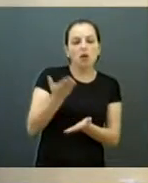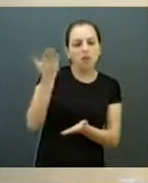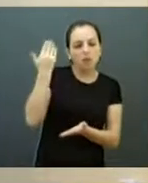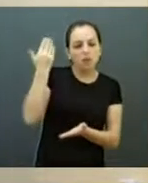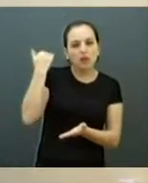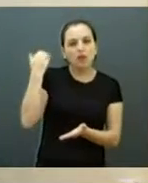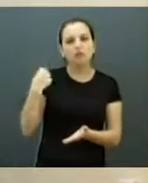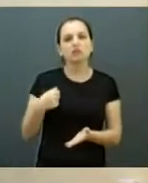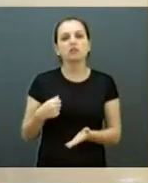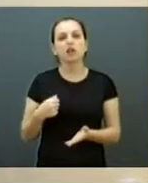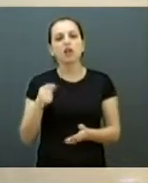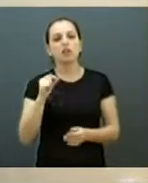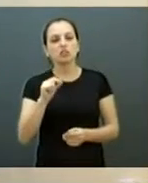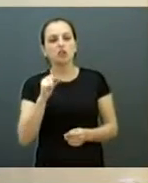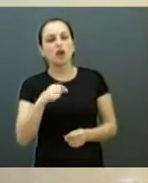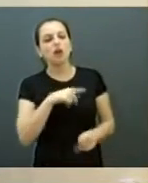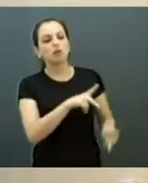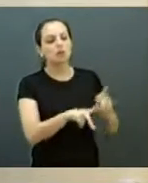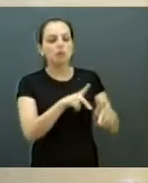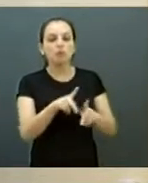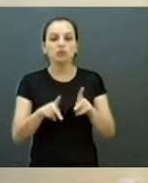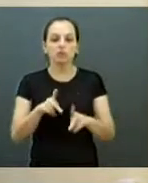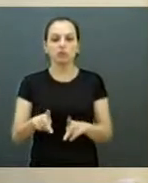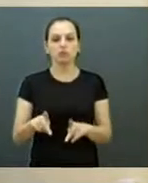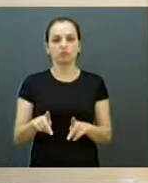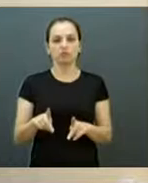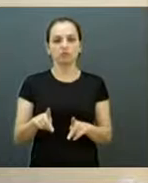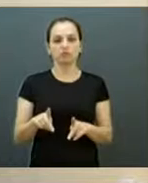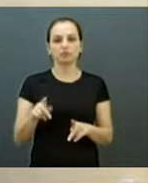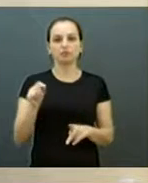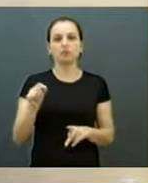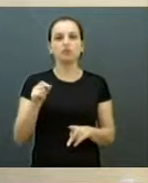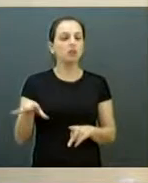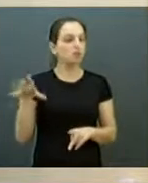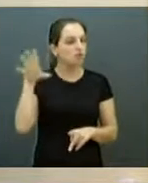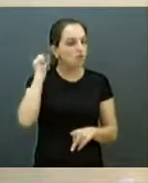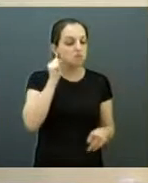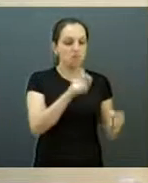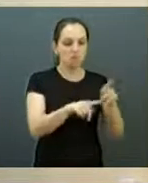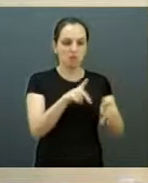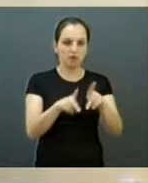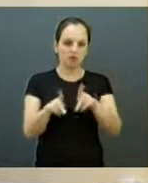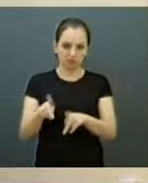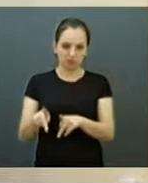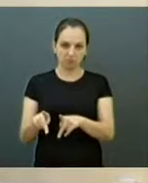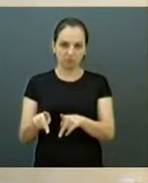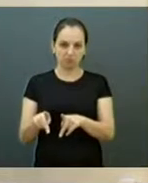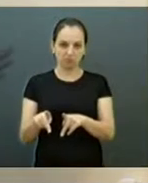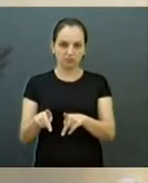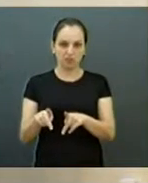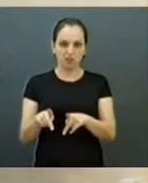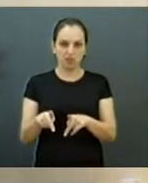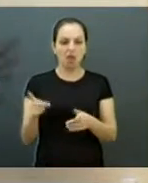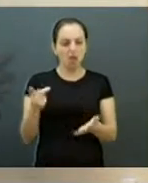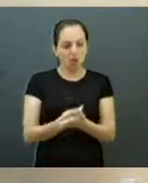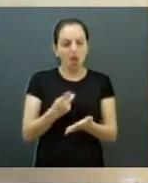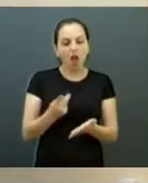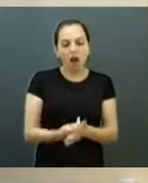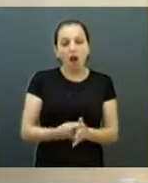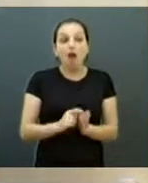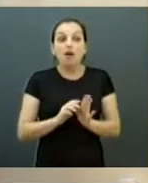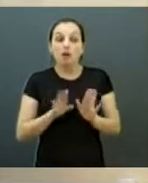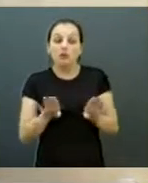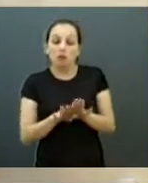secretário não tenho que ouvir a população eu tenho que ouvir a população posso errar e acertar